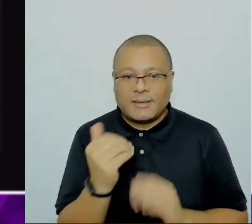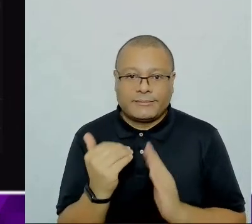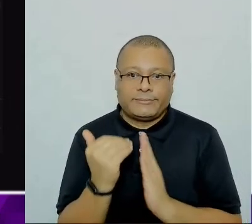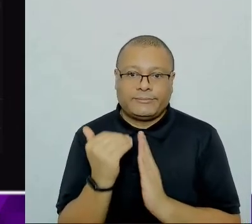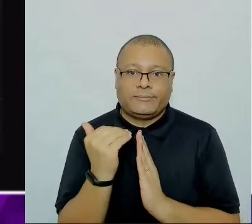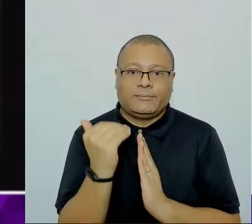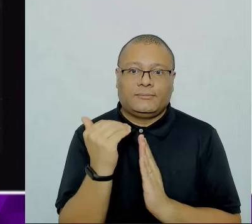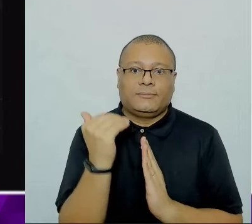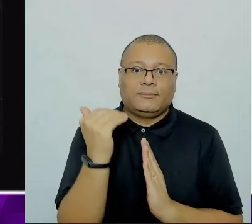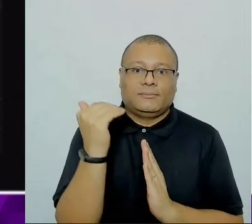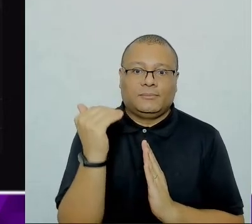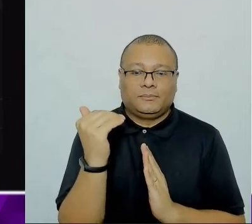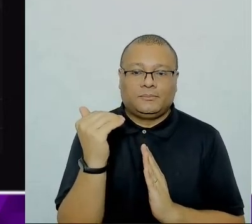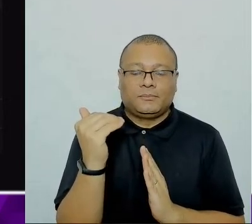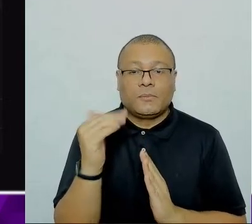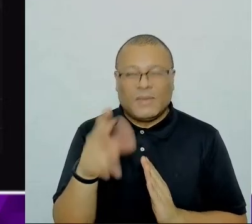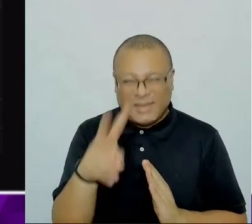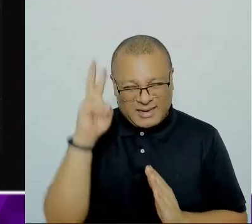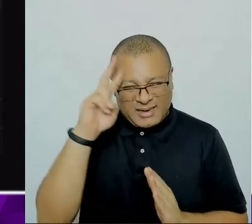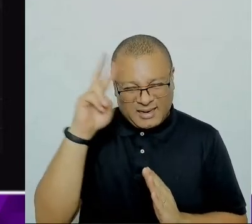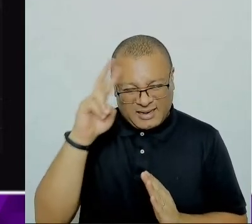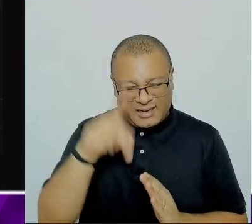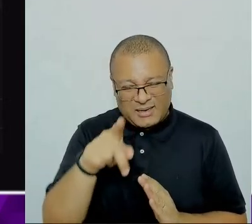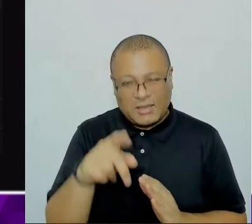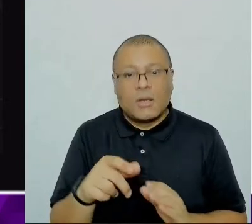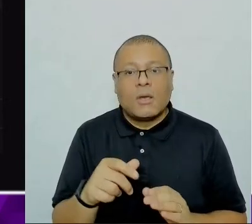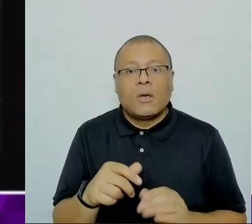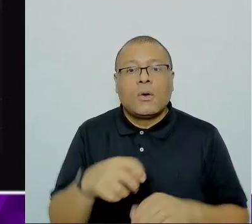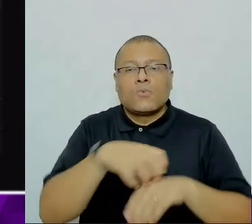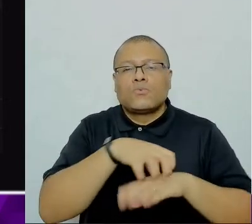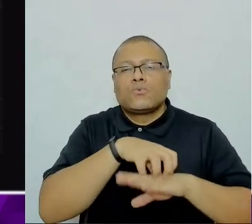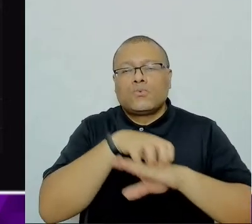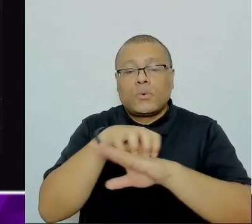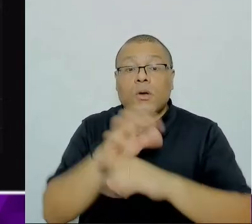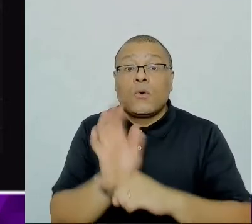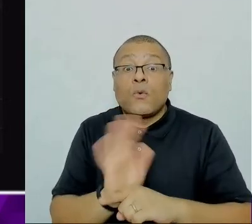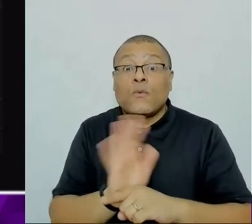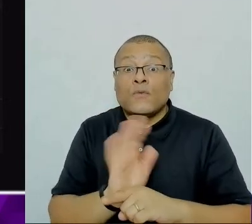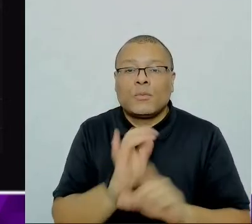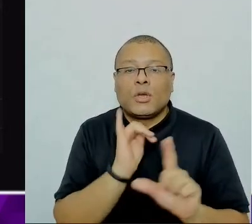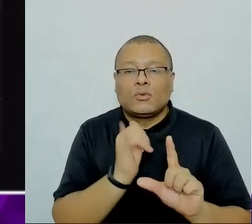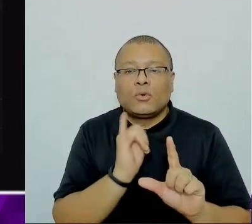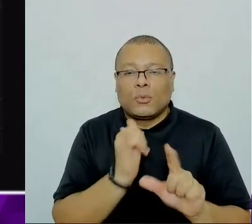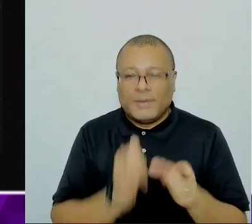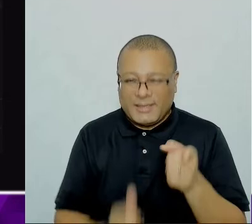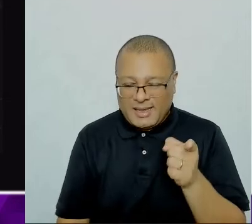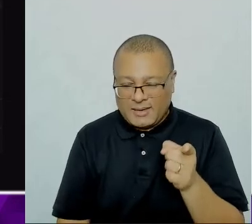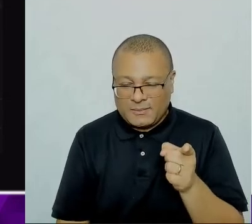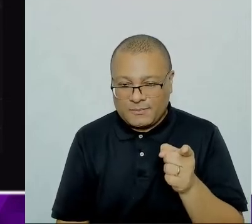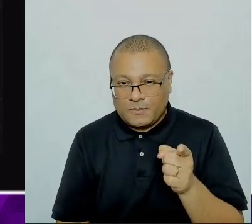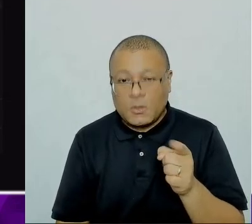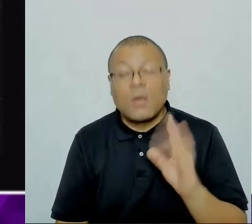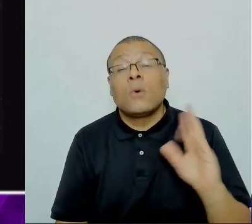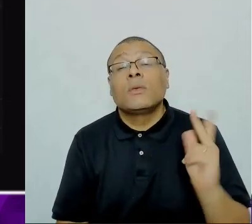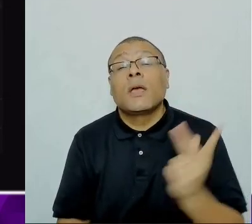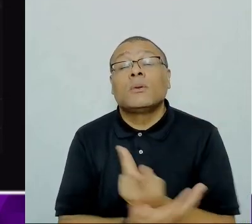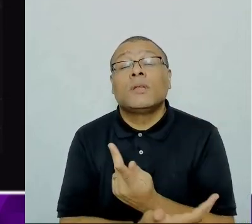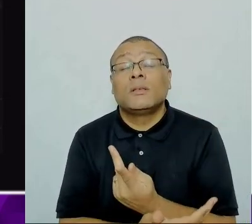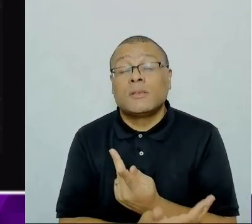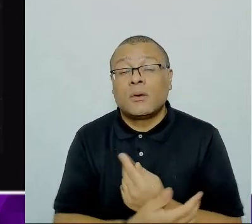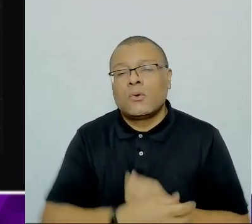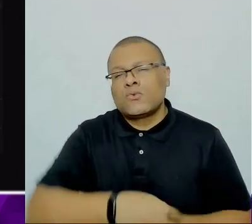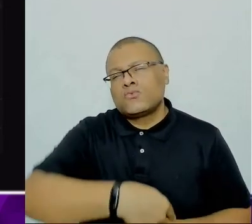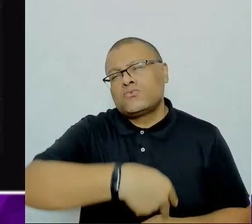aqui. Challenger, para quem não conhece, vale a pena dar uma olhada no documentário lá da Netflix, mas foi um modelo espacial que explodiu logo depois